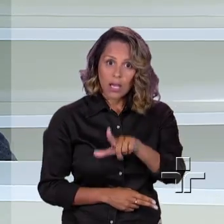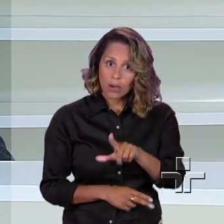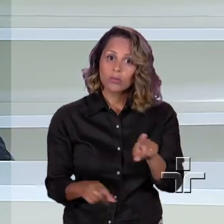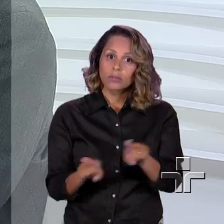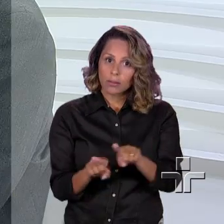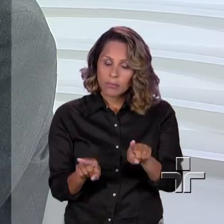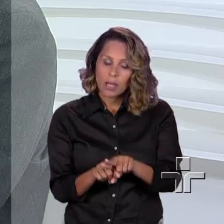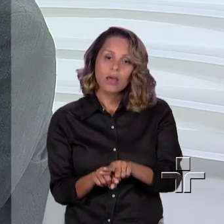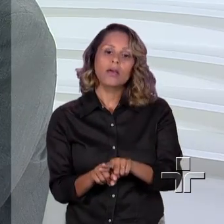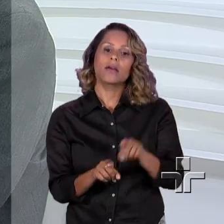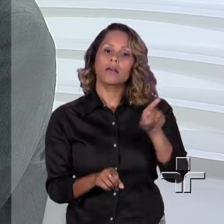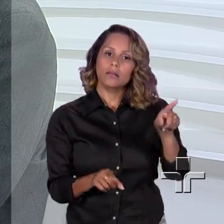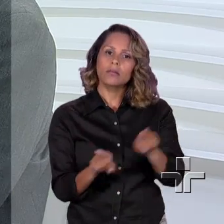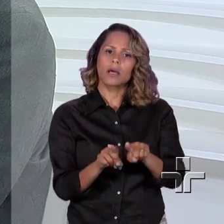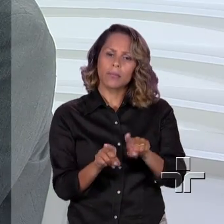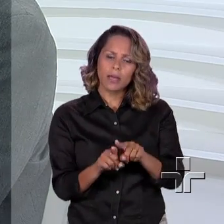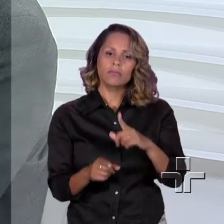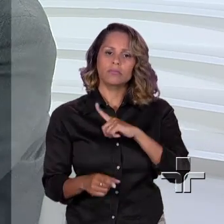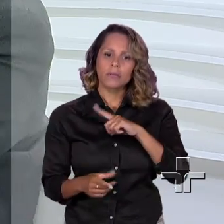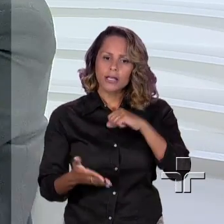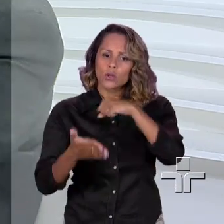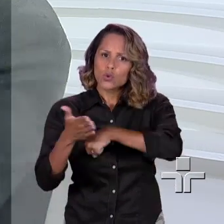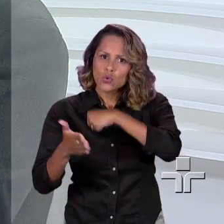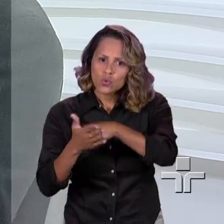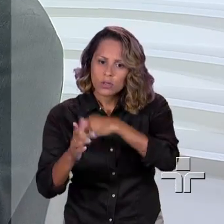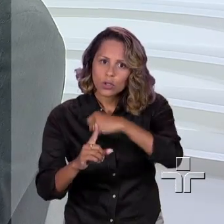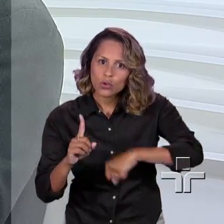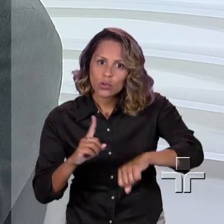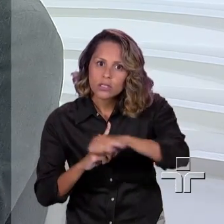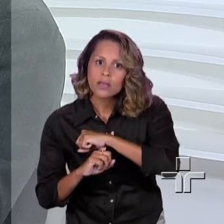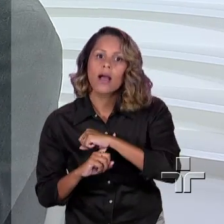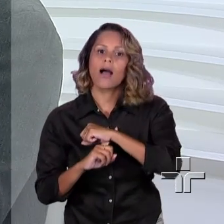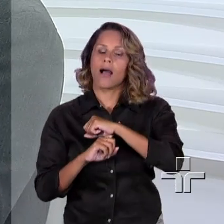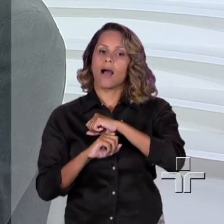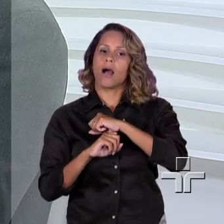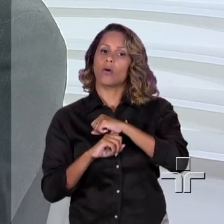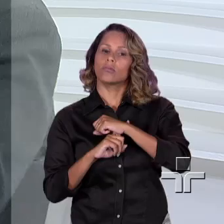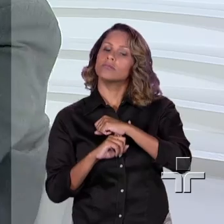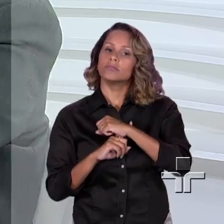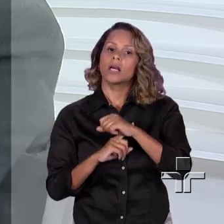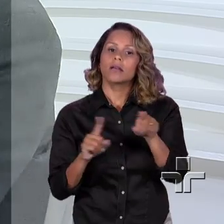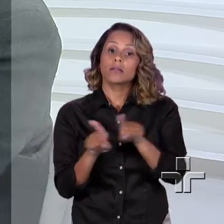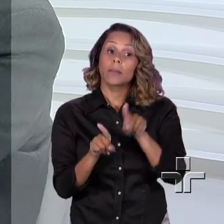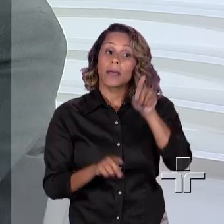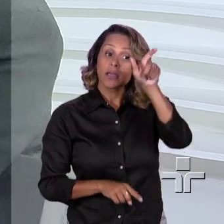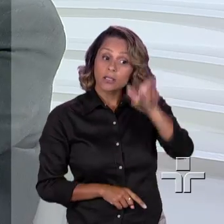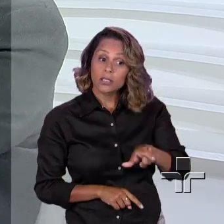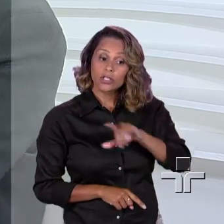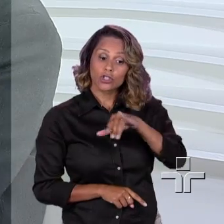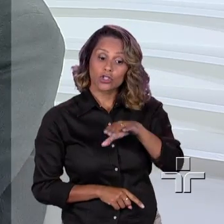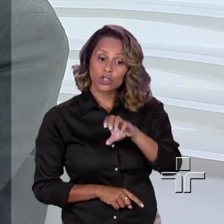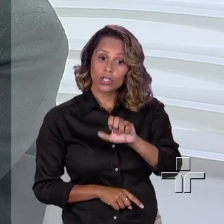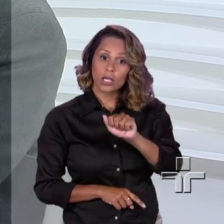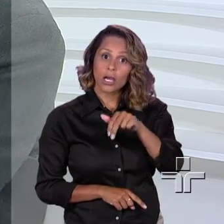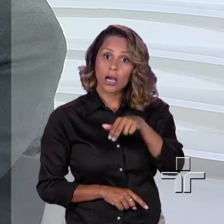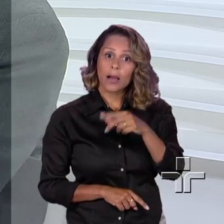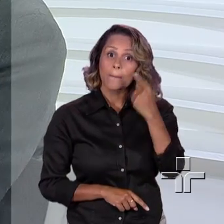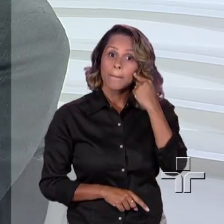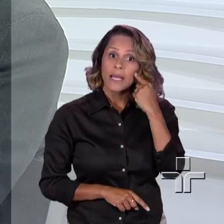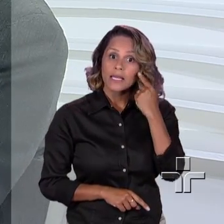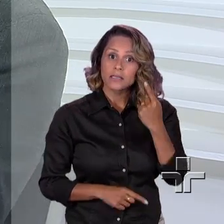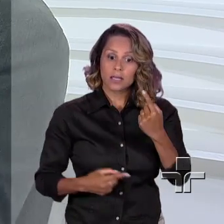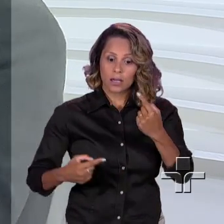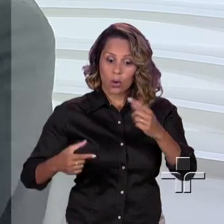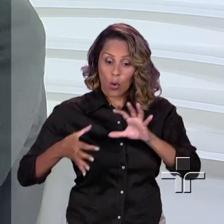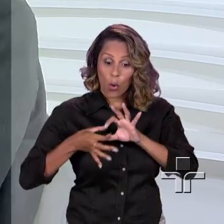como podemos alcançar essa visão, esse ideal, e tenta pensar dentro do contexto político atual como realizar essas